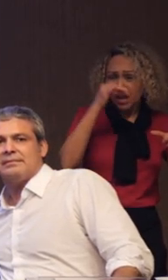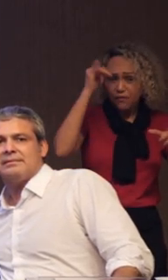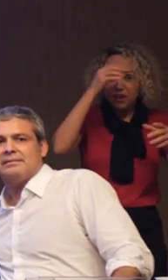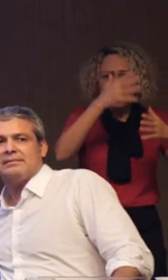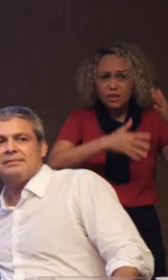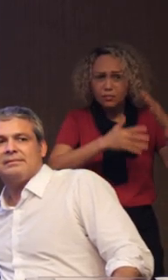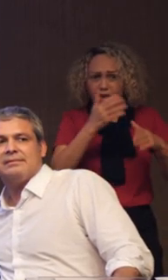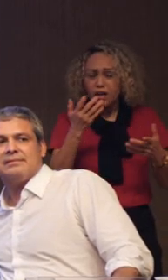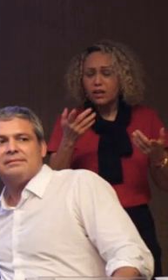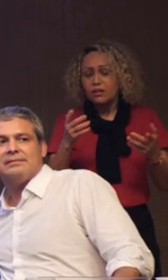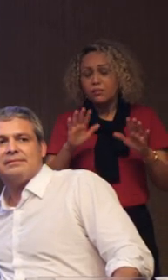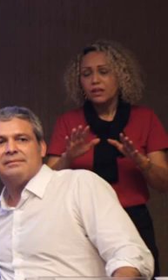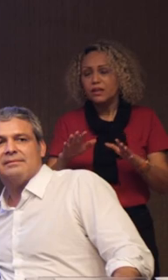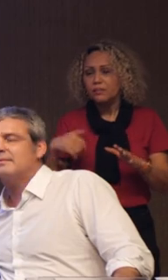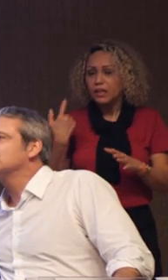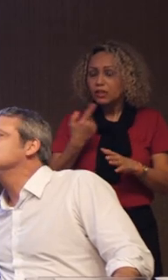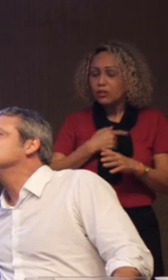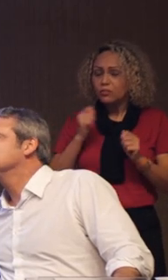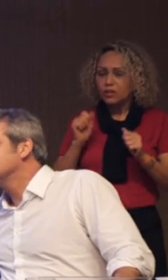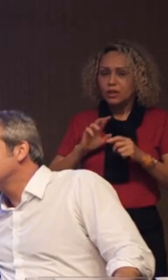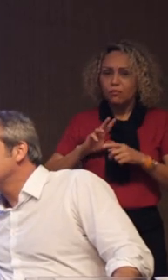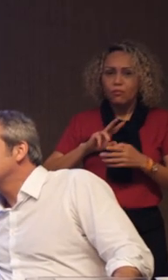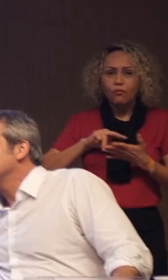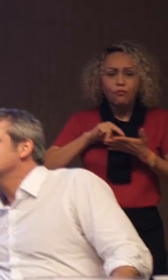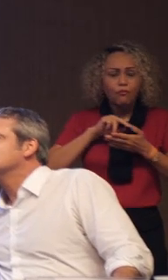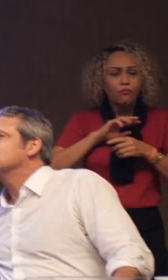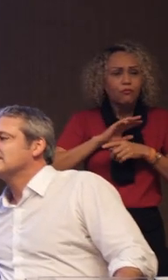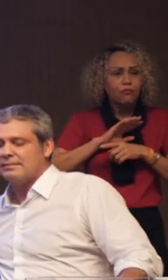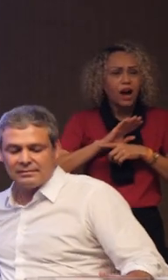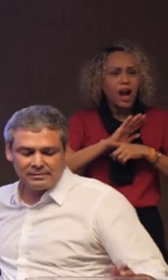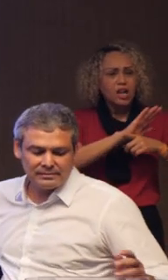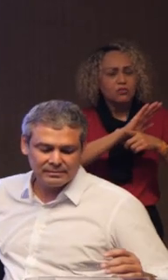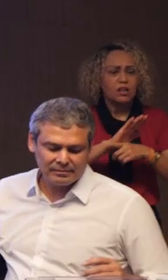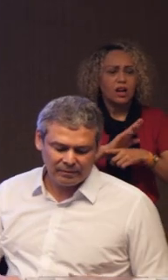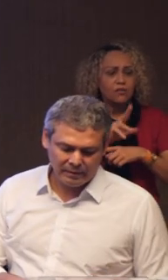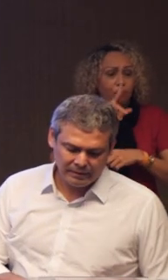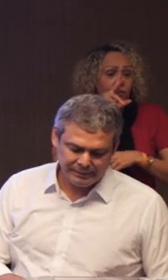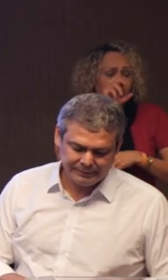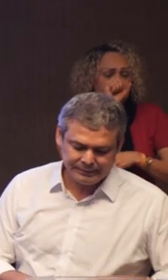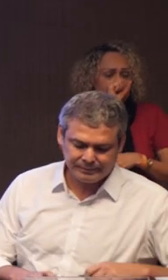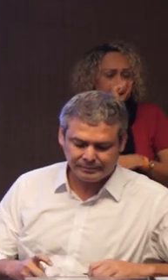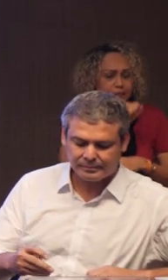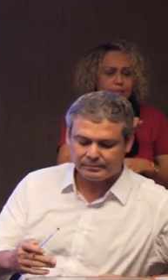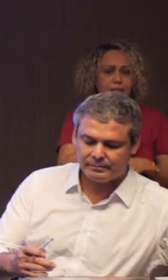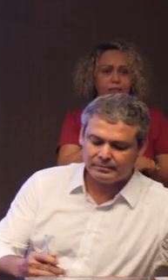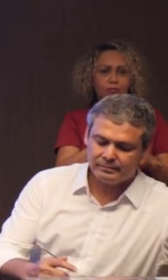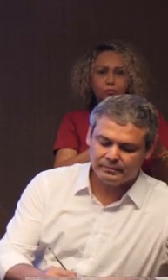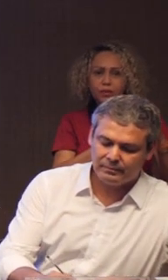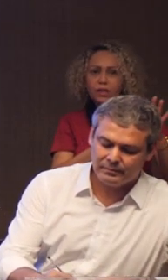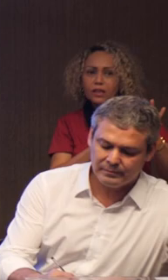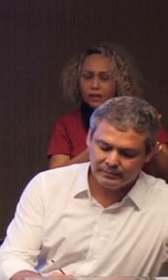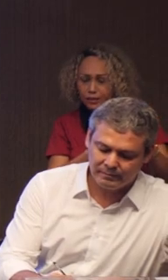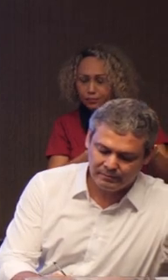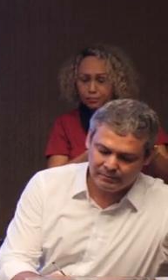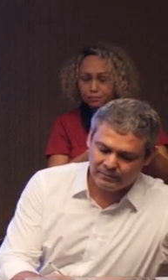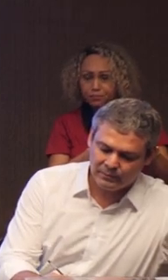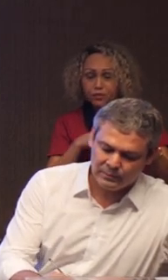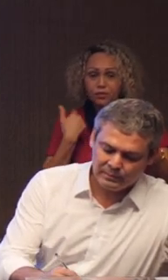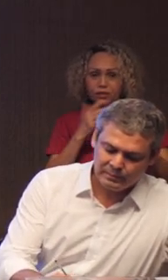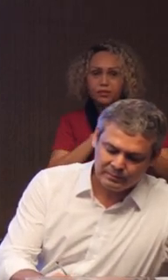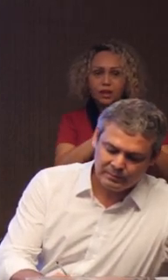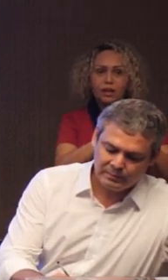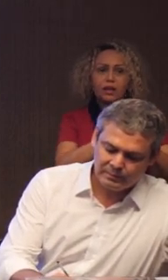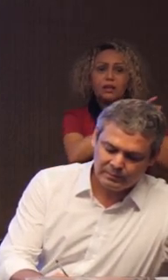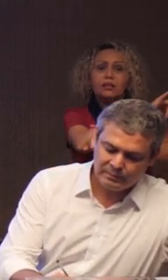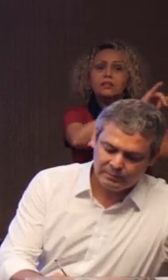Partido dos Trabalhadores a nível de país e a nível de Estado. Essa é a contribuição que eu quero dar. Vai dizer ao povo desse país que nós